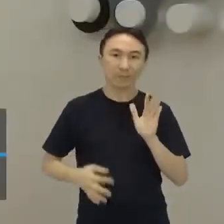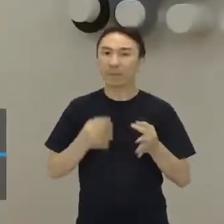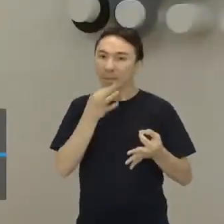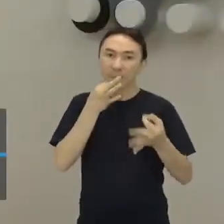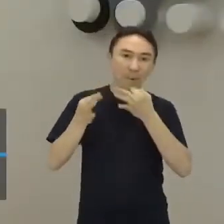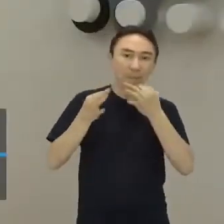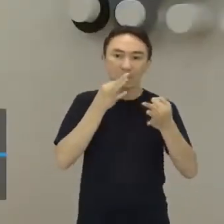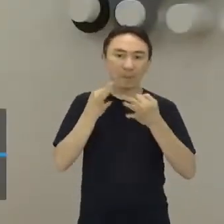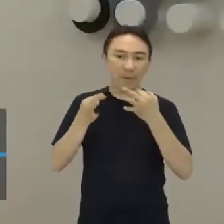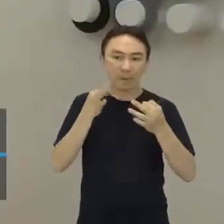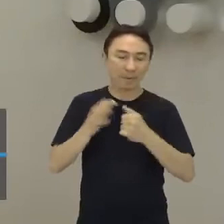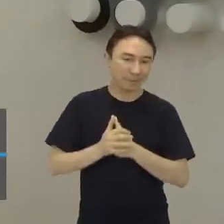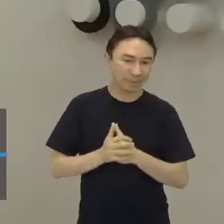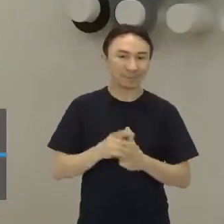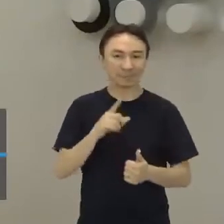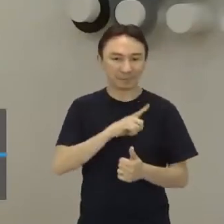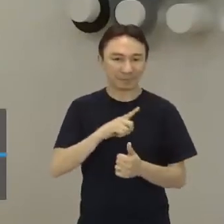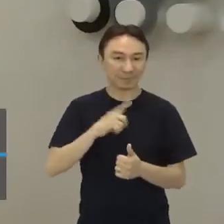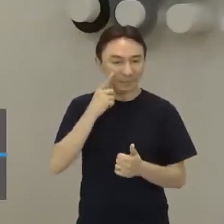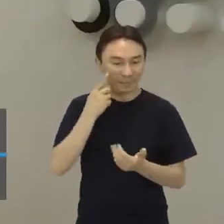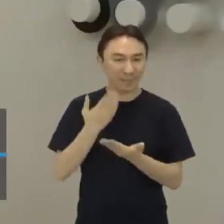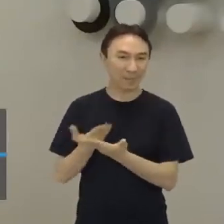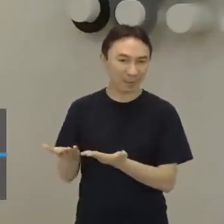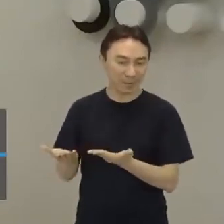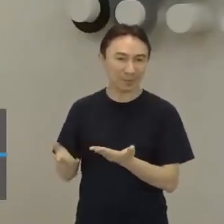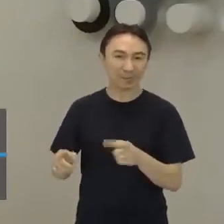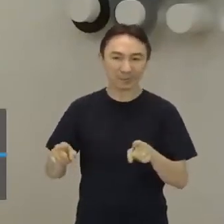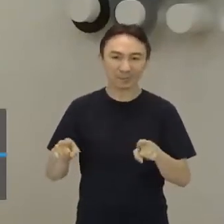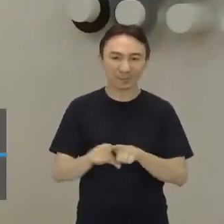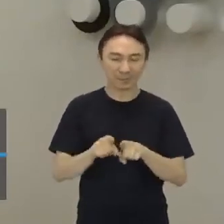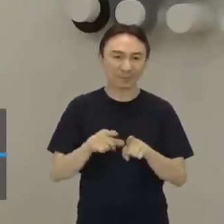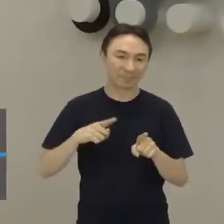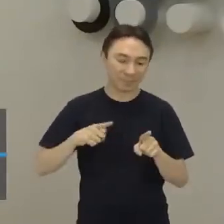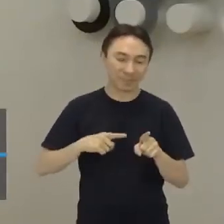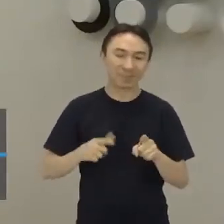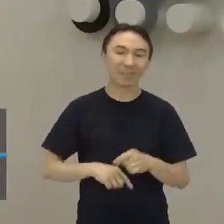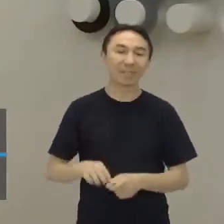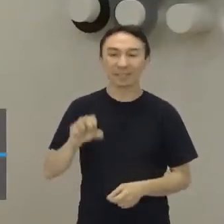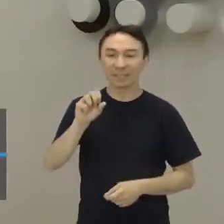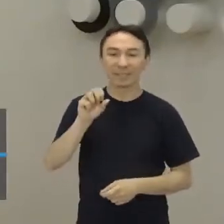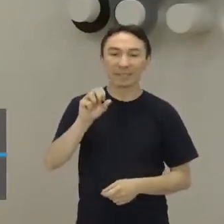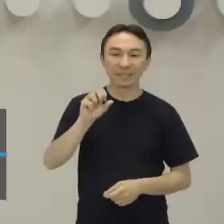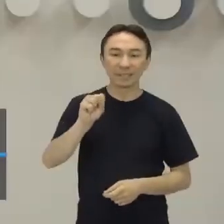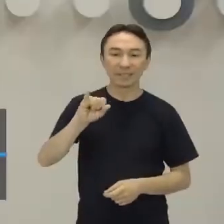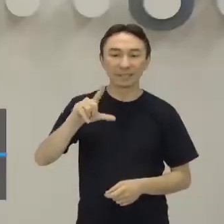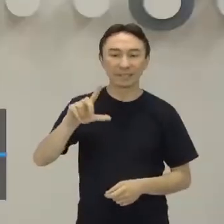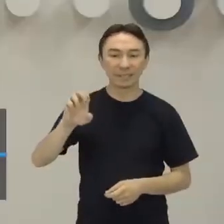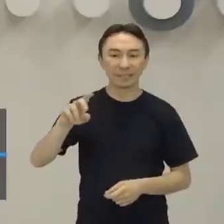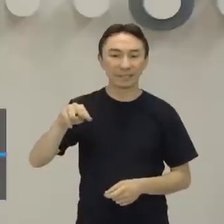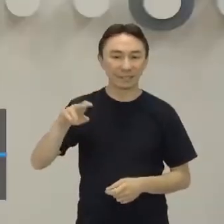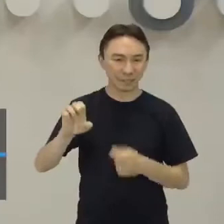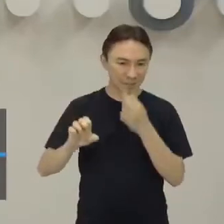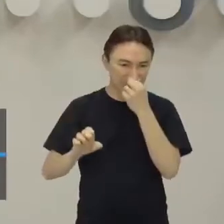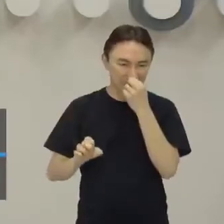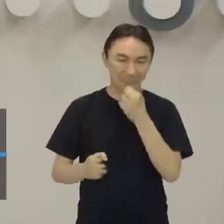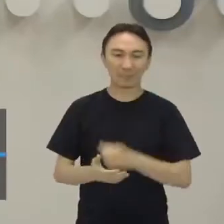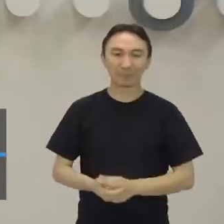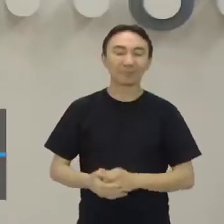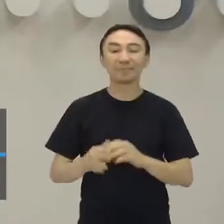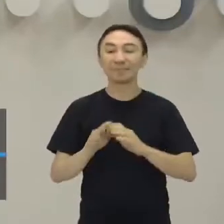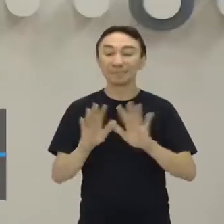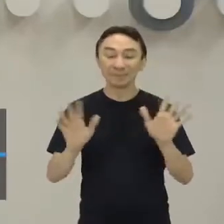professora Silene Félix está aqui ao meu lado para ministrar essa aula. Olá, professora. Olá, professor Mauro.